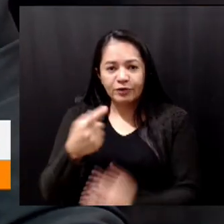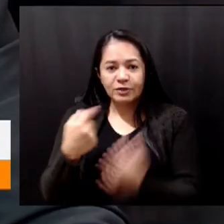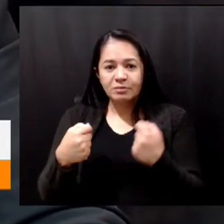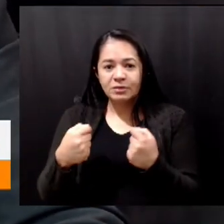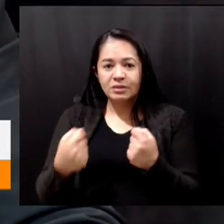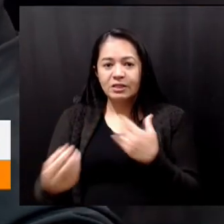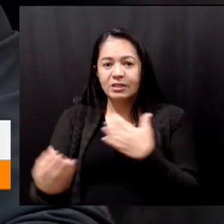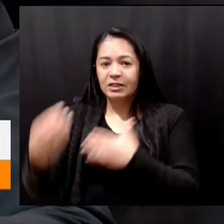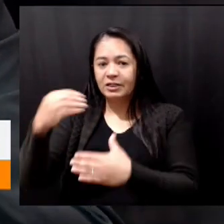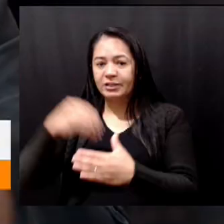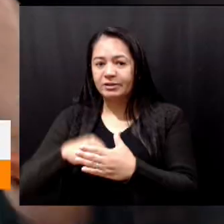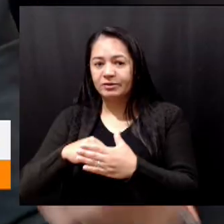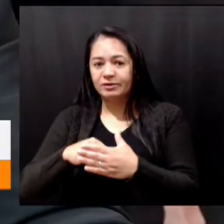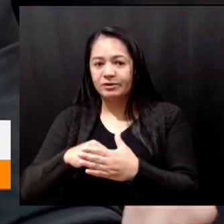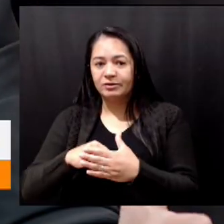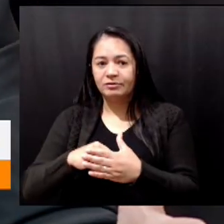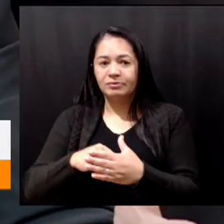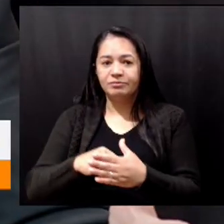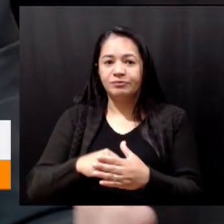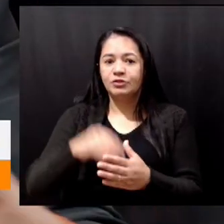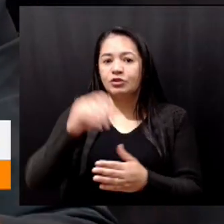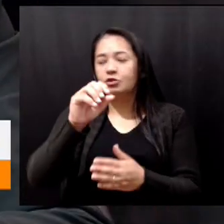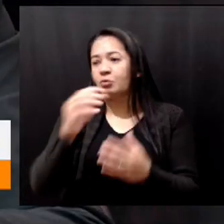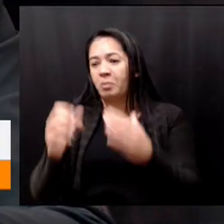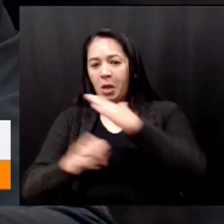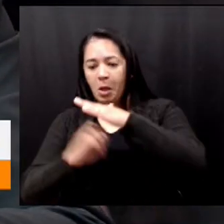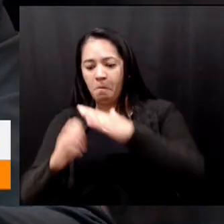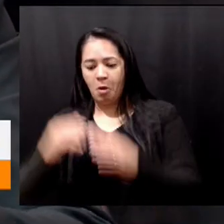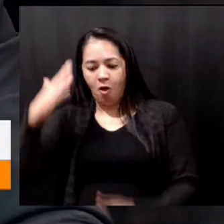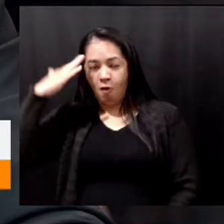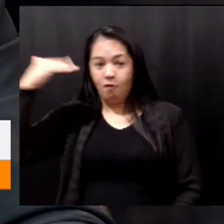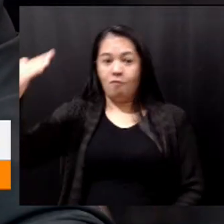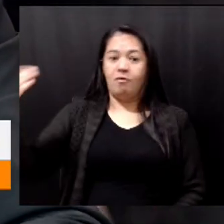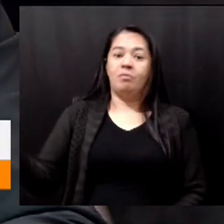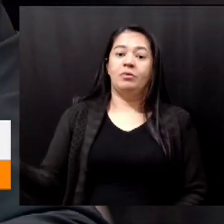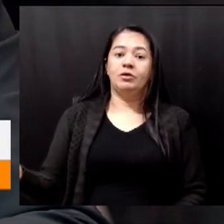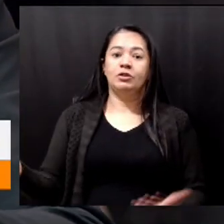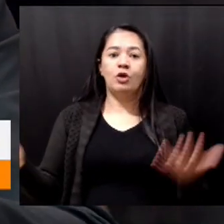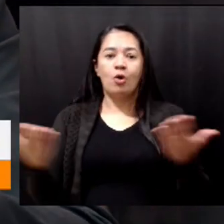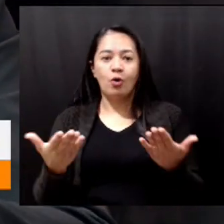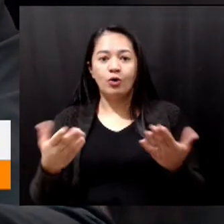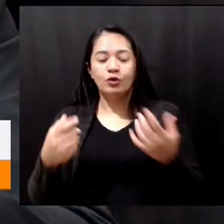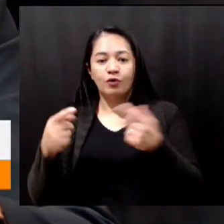uma Siemens, de uma grande empresa, e hoje você pode criar